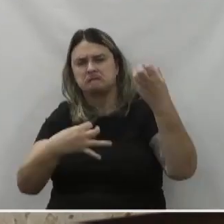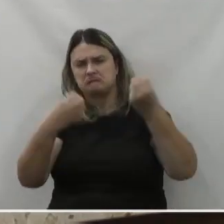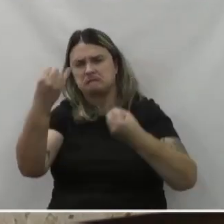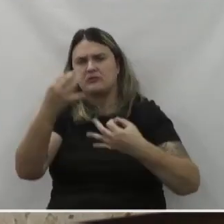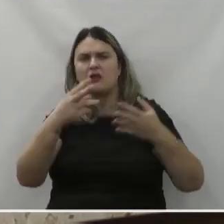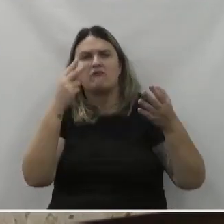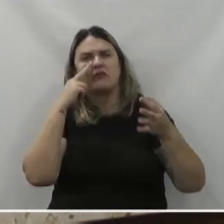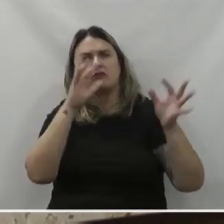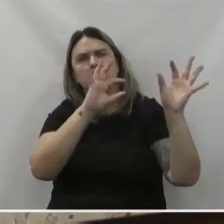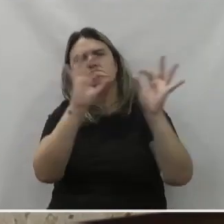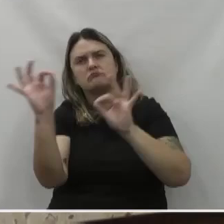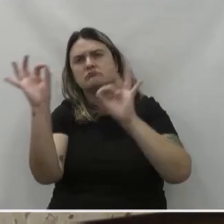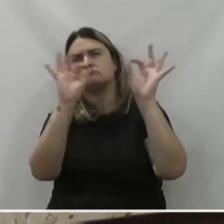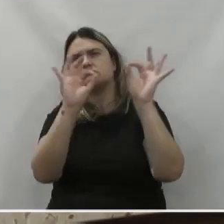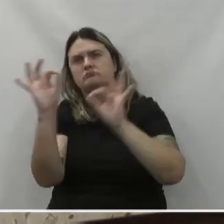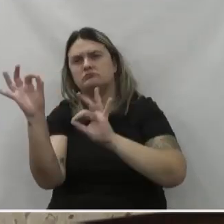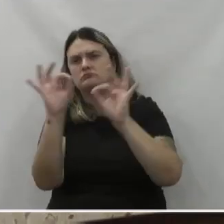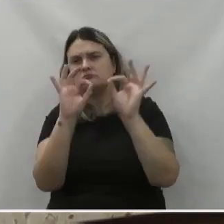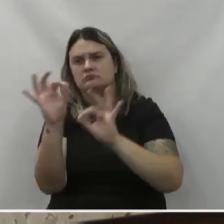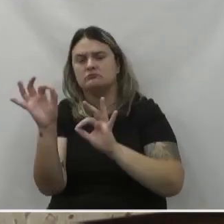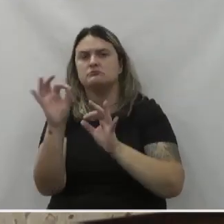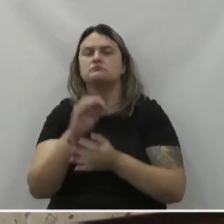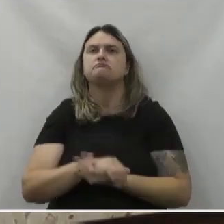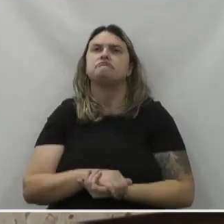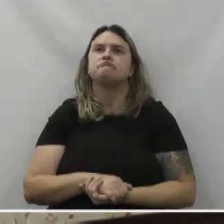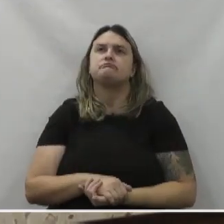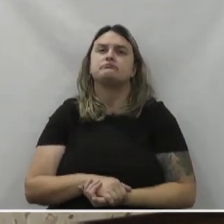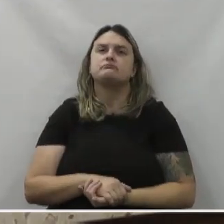fomos verificando, fomos